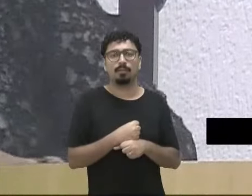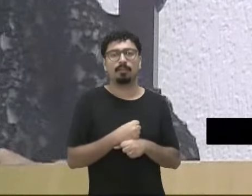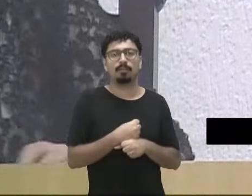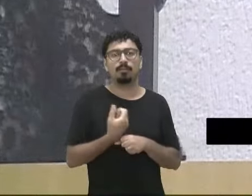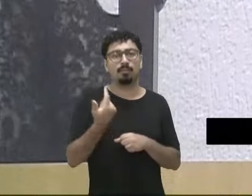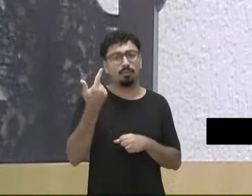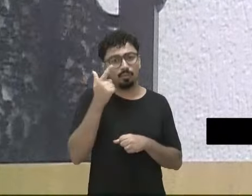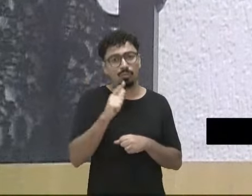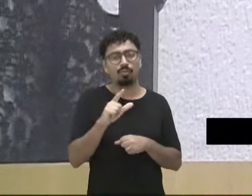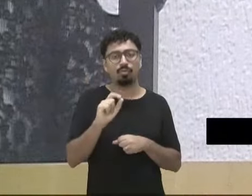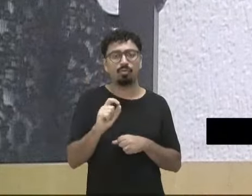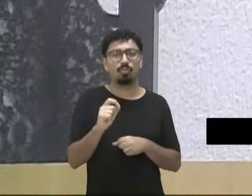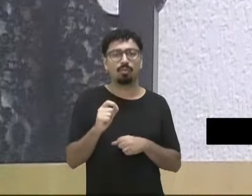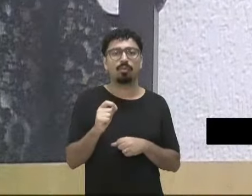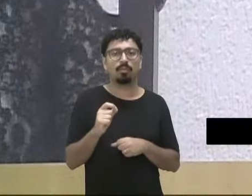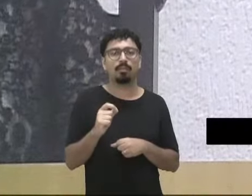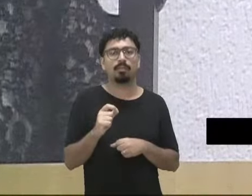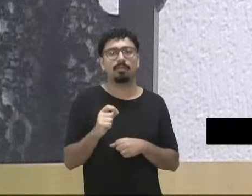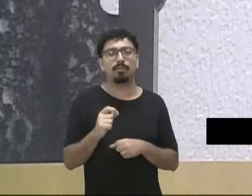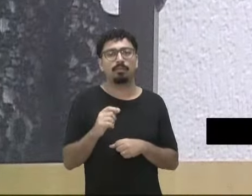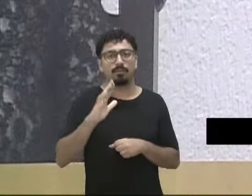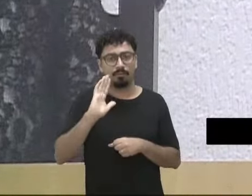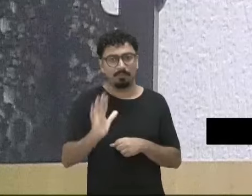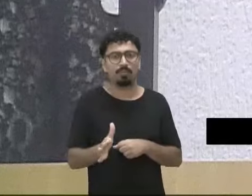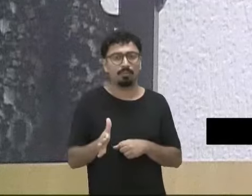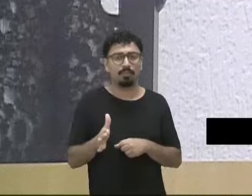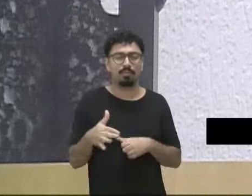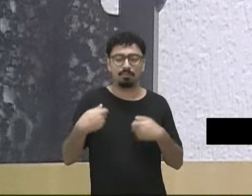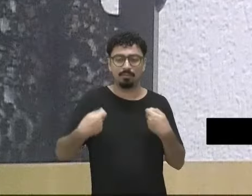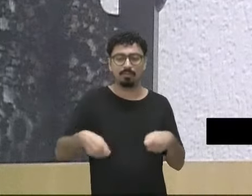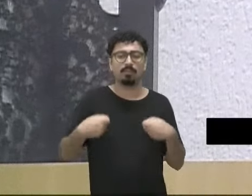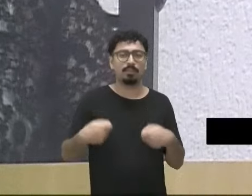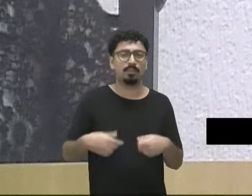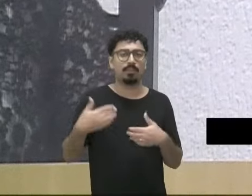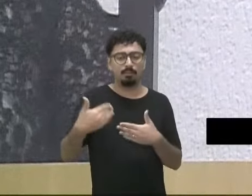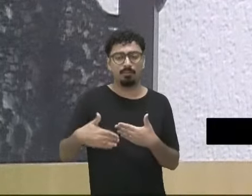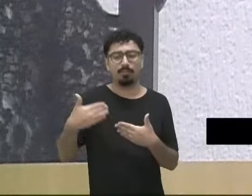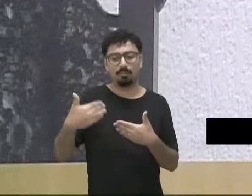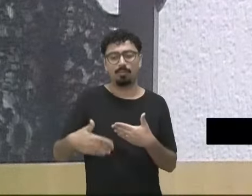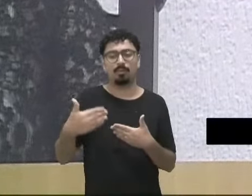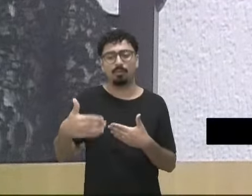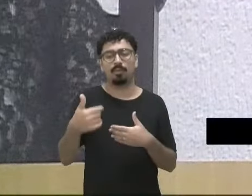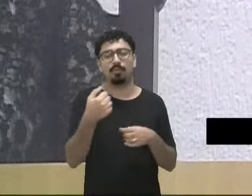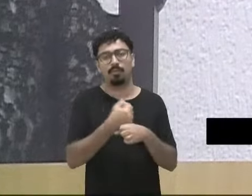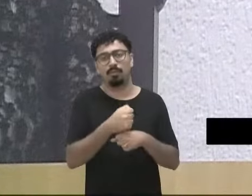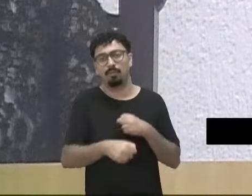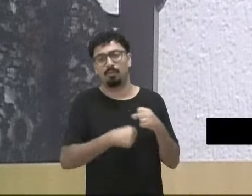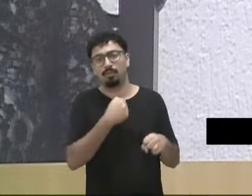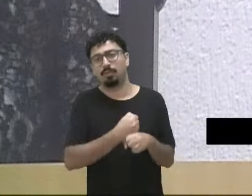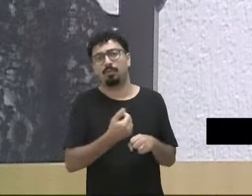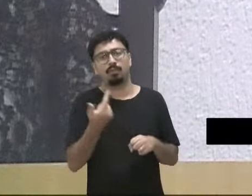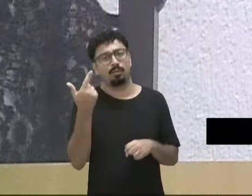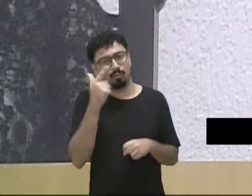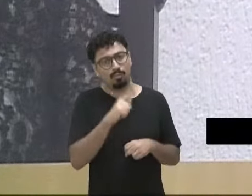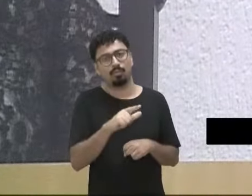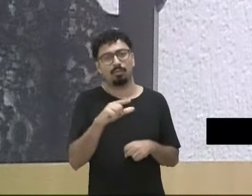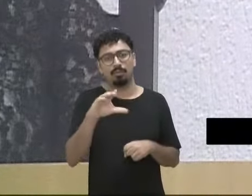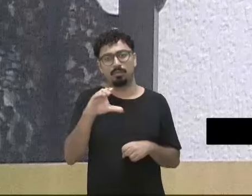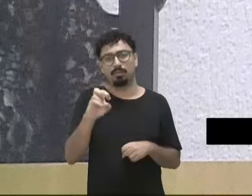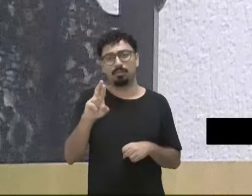todos os ritos necessários para que o ano que vem a gente consiga essa certificação